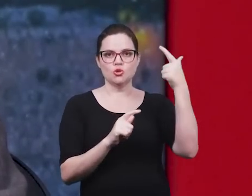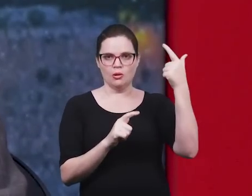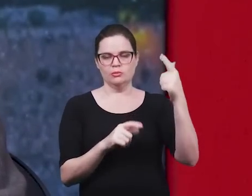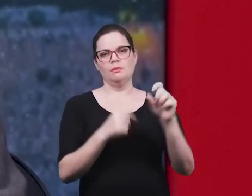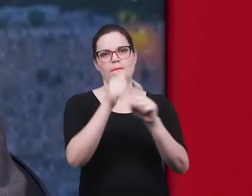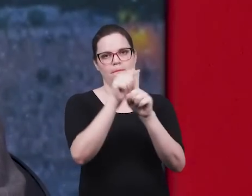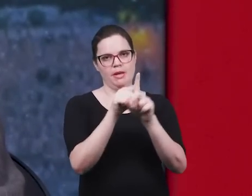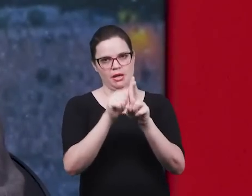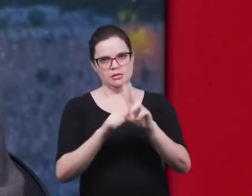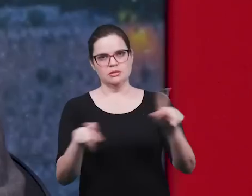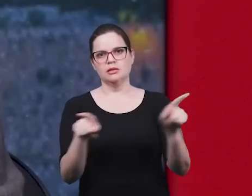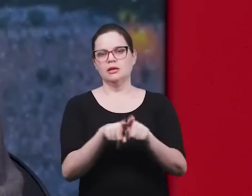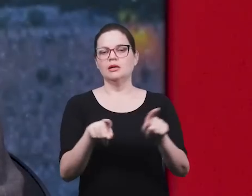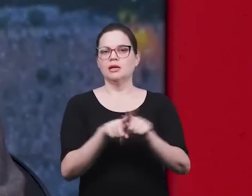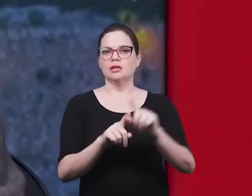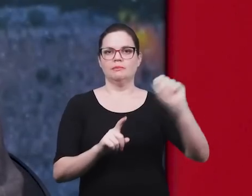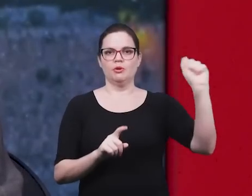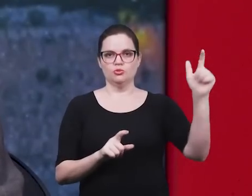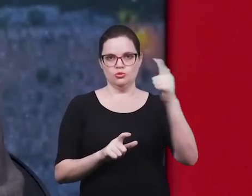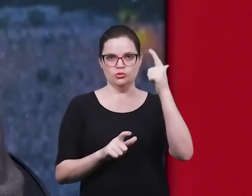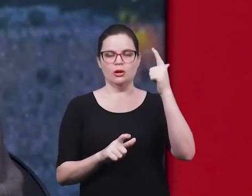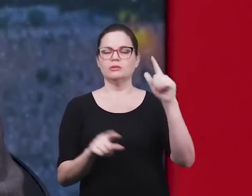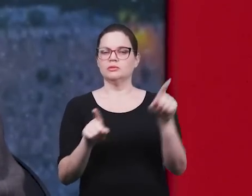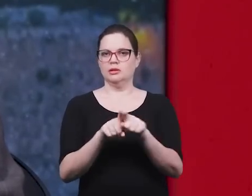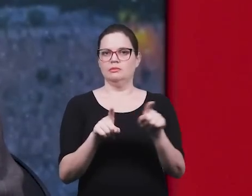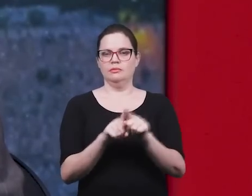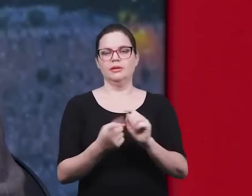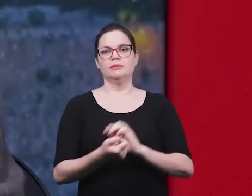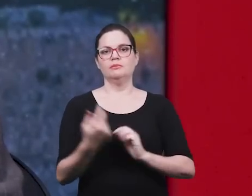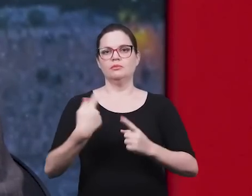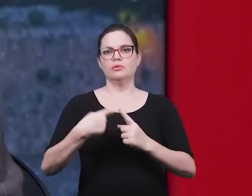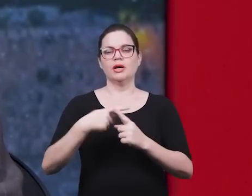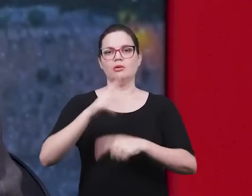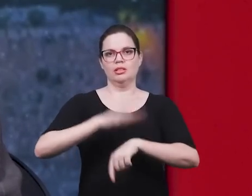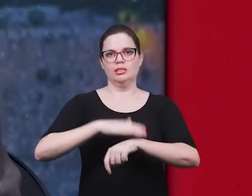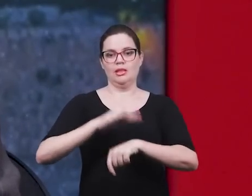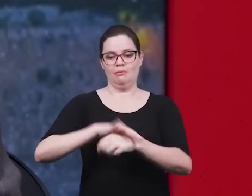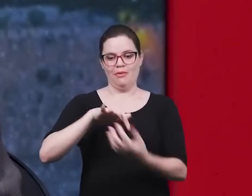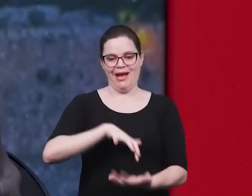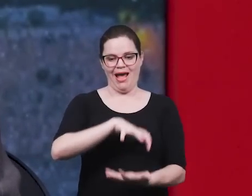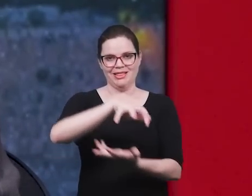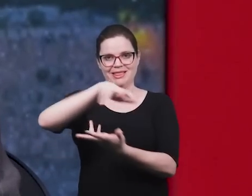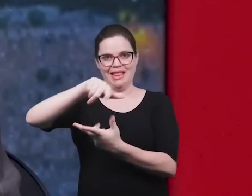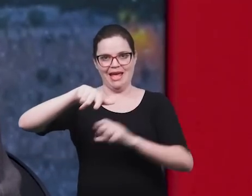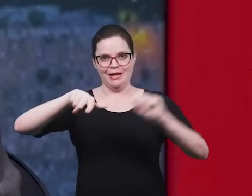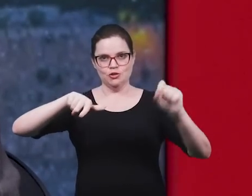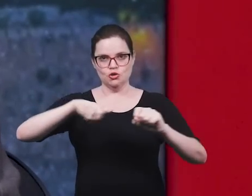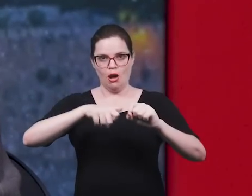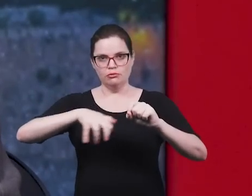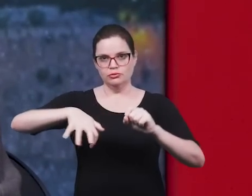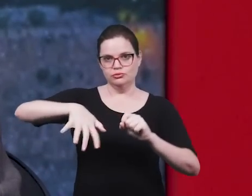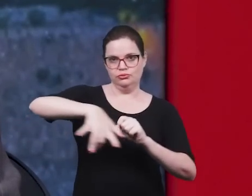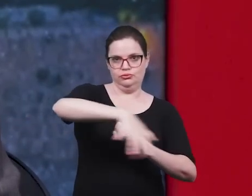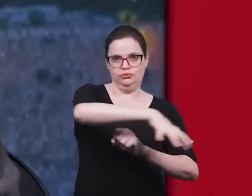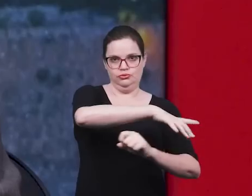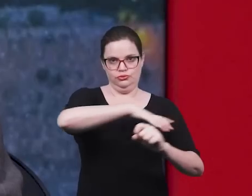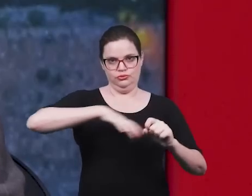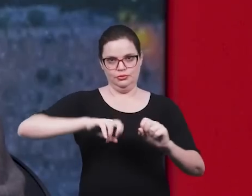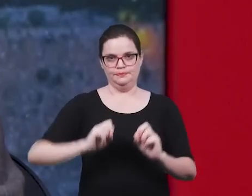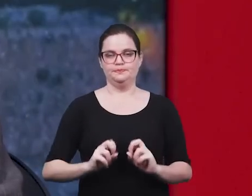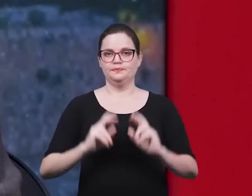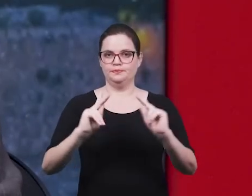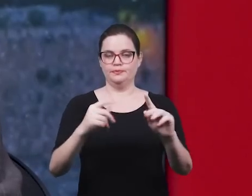a Terra dá a sua volta ao Sol. Um ponto aqui importante é que antes do povo ir para a Babilônia,